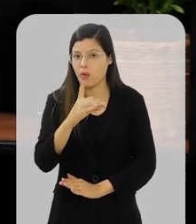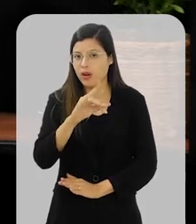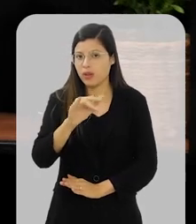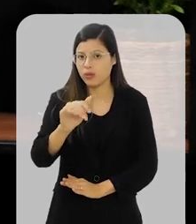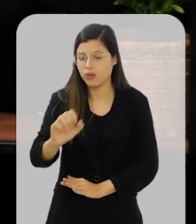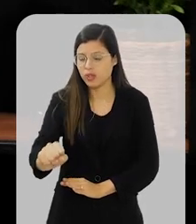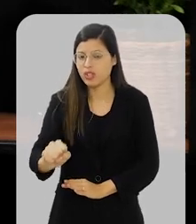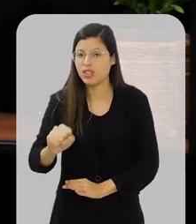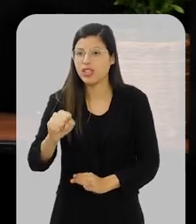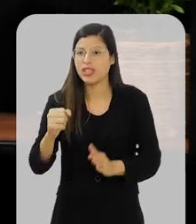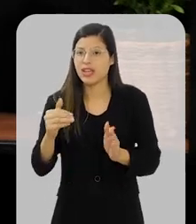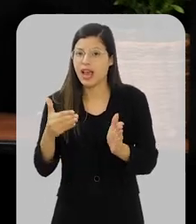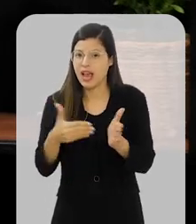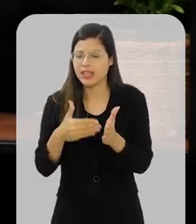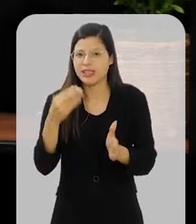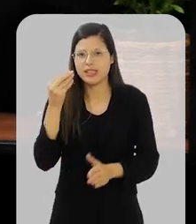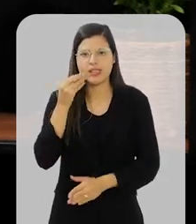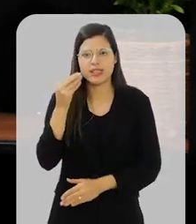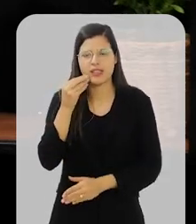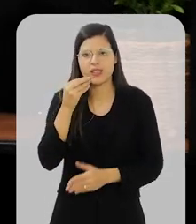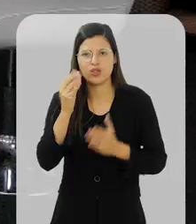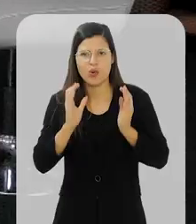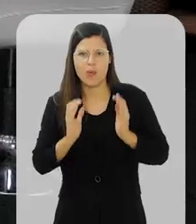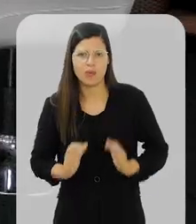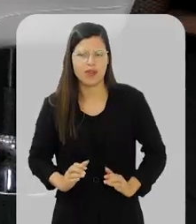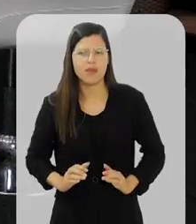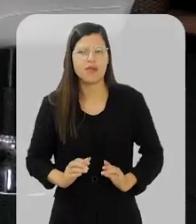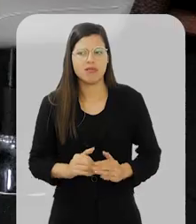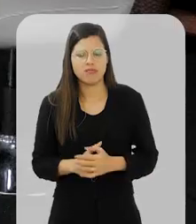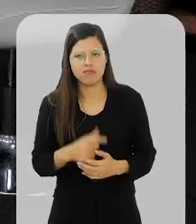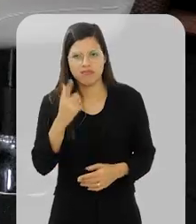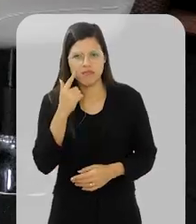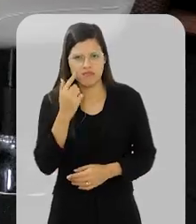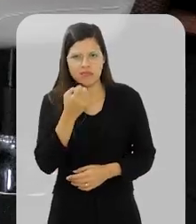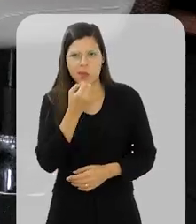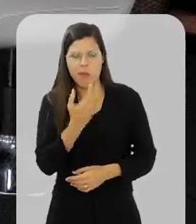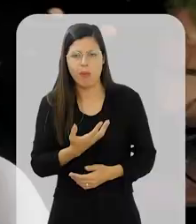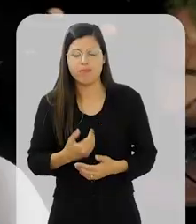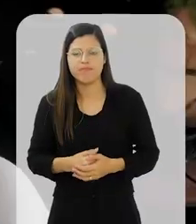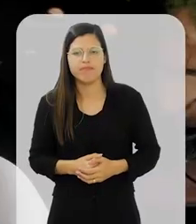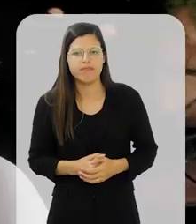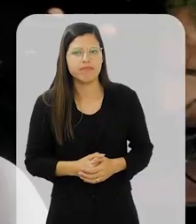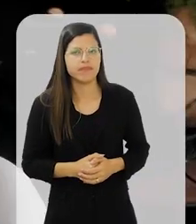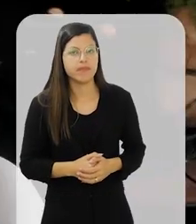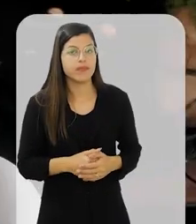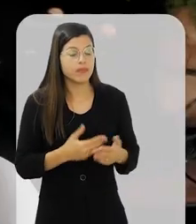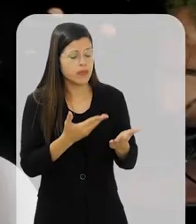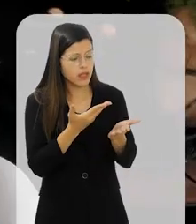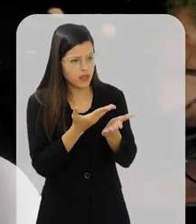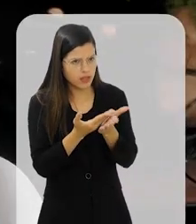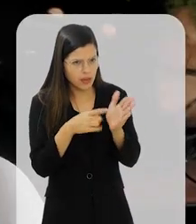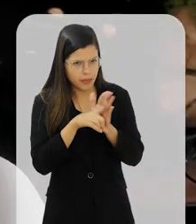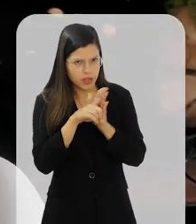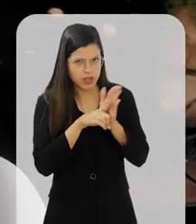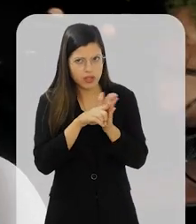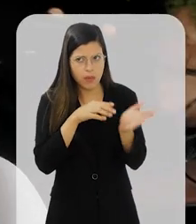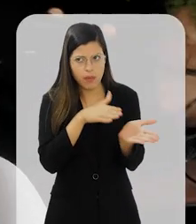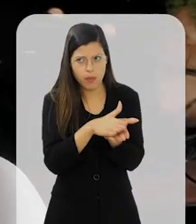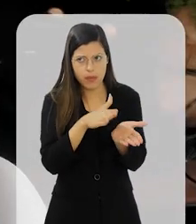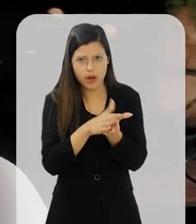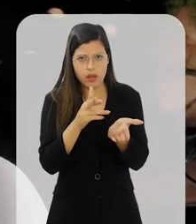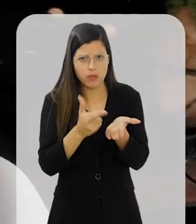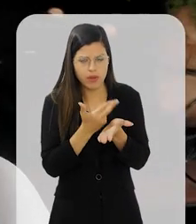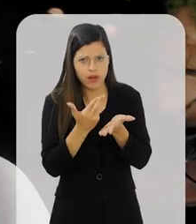até realizar esses testes de comportamento. Olha, sensacional. E vocês, esse estudo foi publicado, né, numa